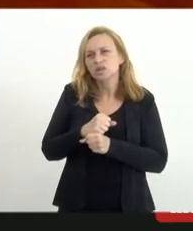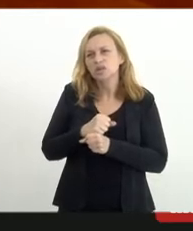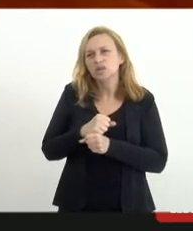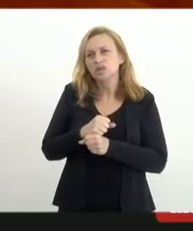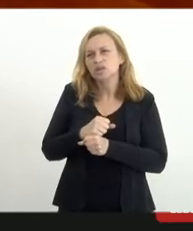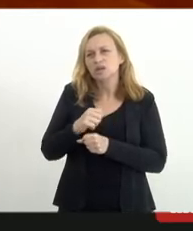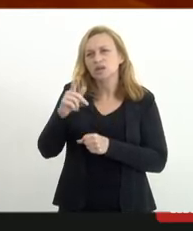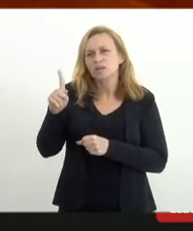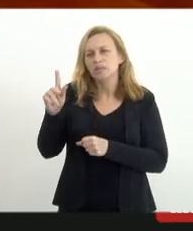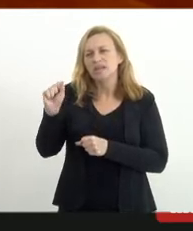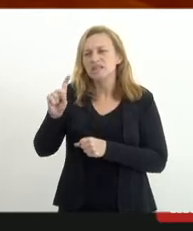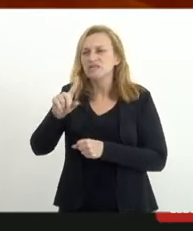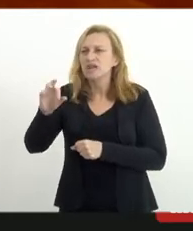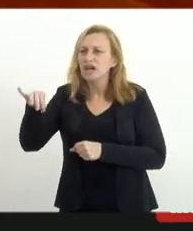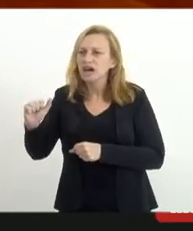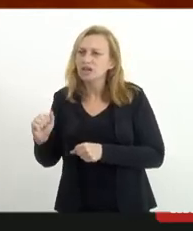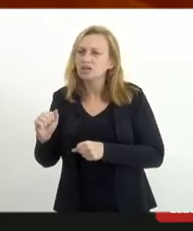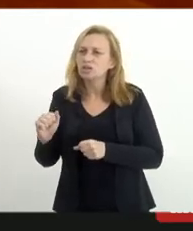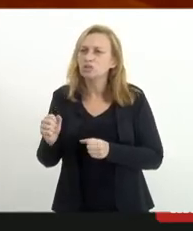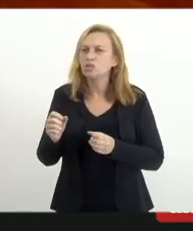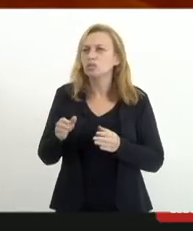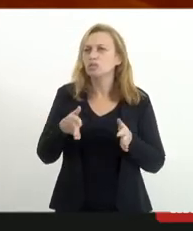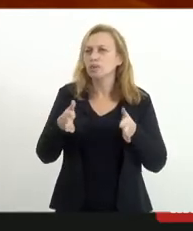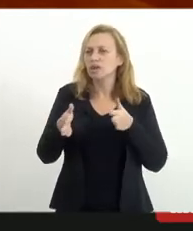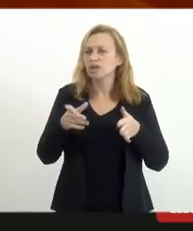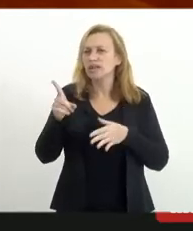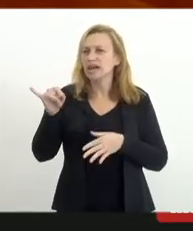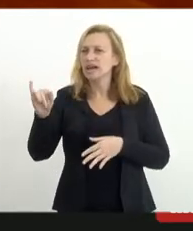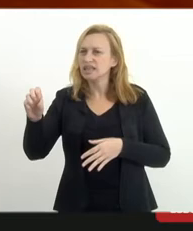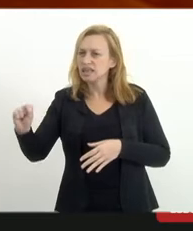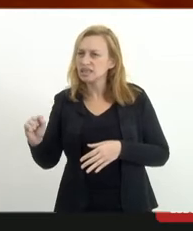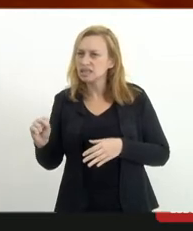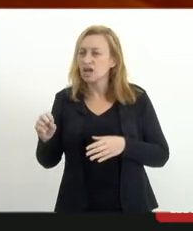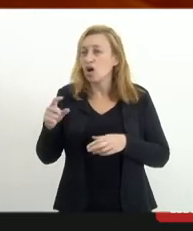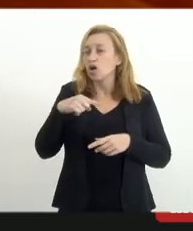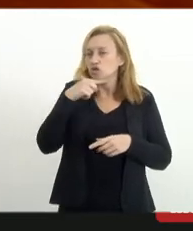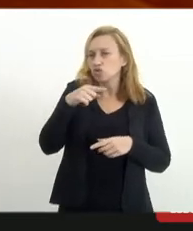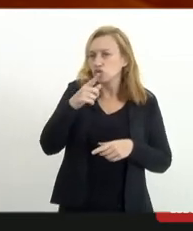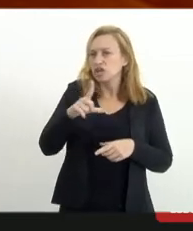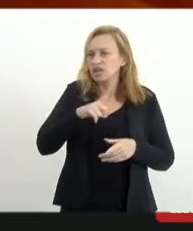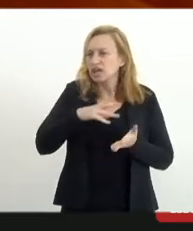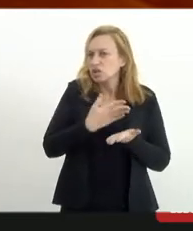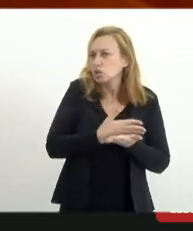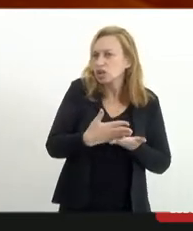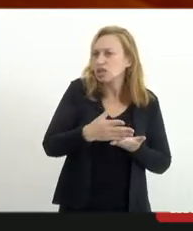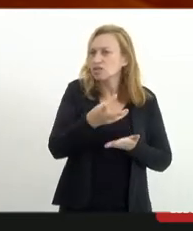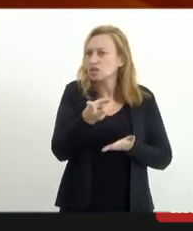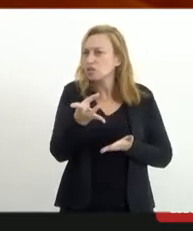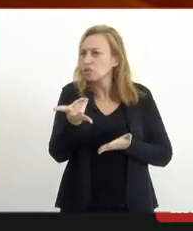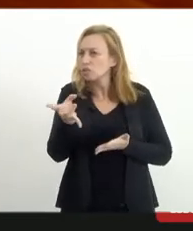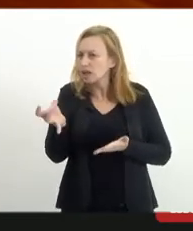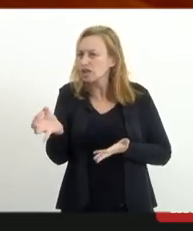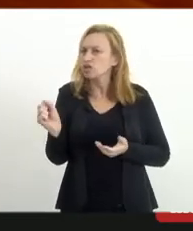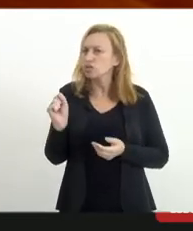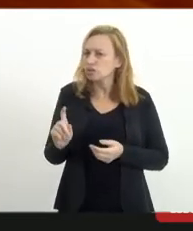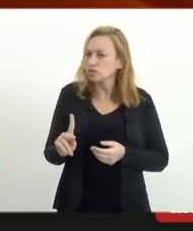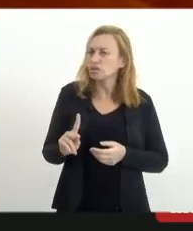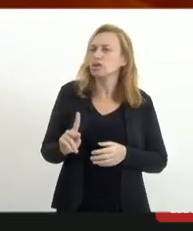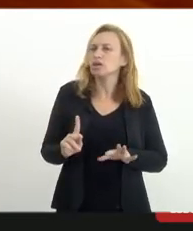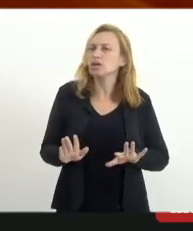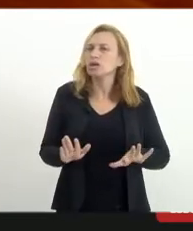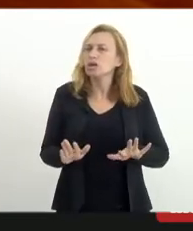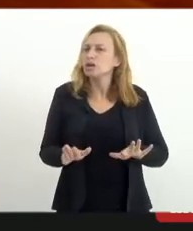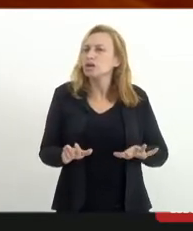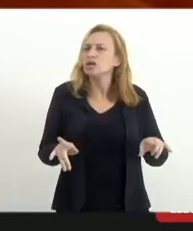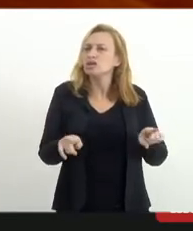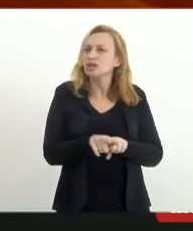pacificado do seu período de decadência. Uma dúvida que surge é sobre o início da contagem. E